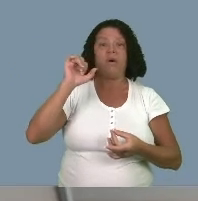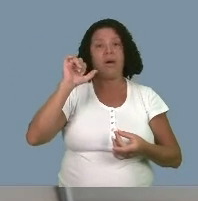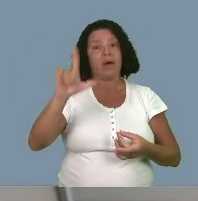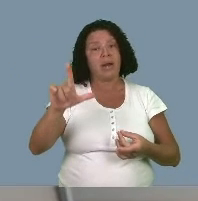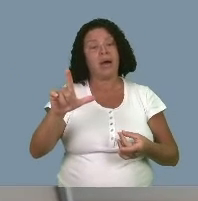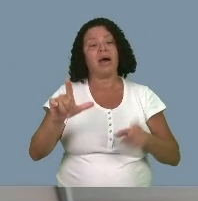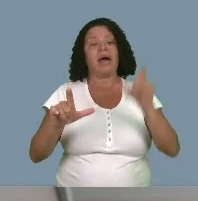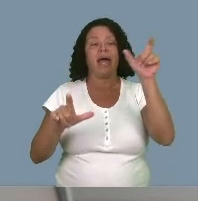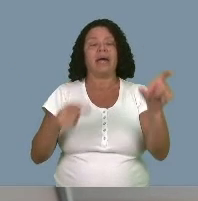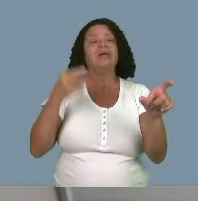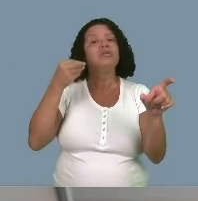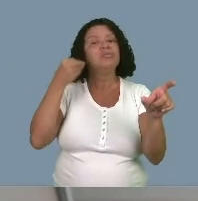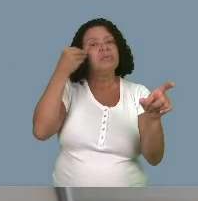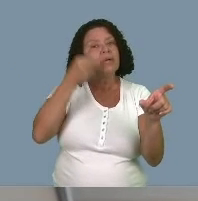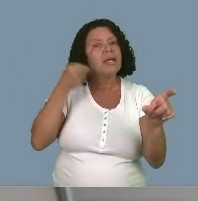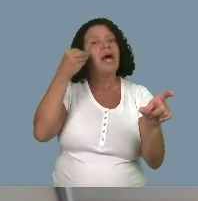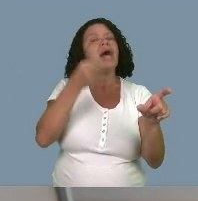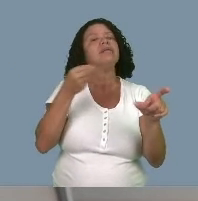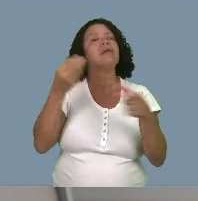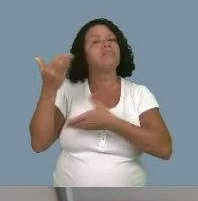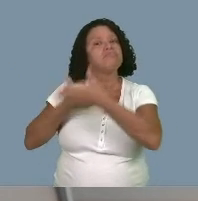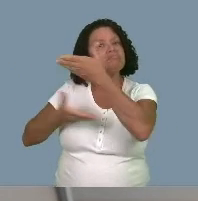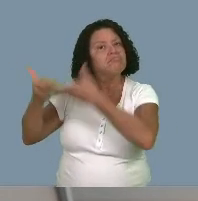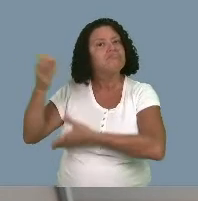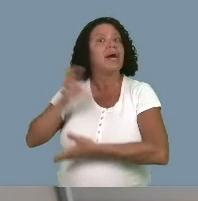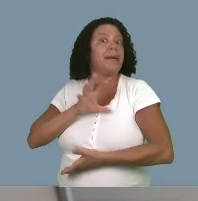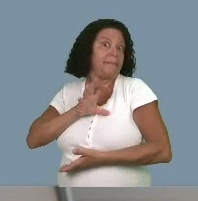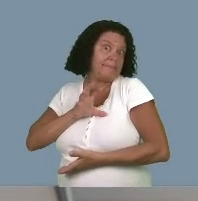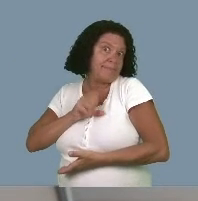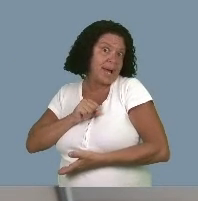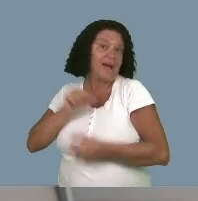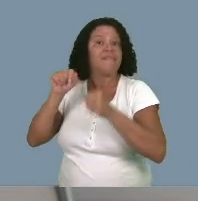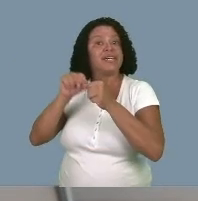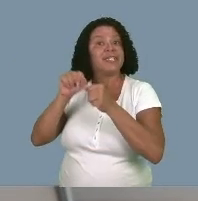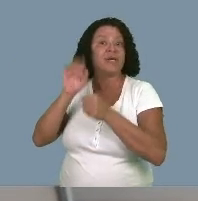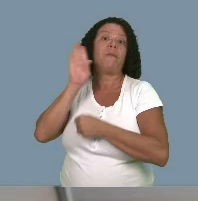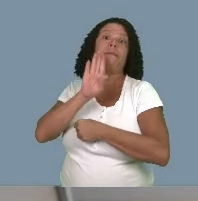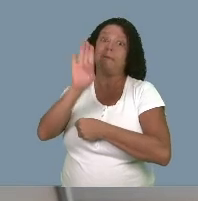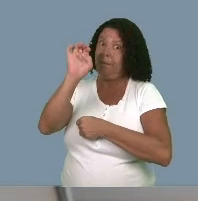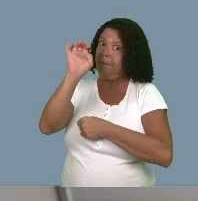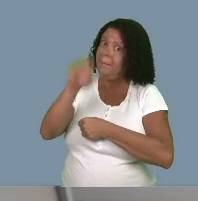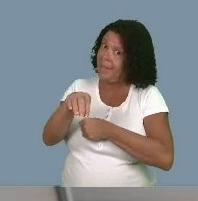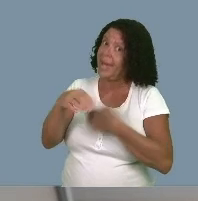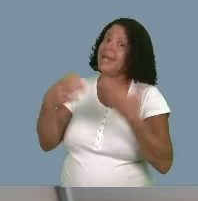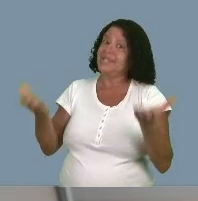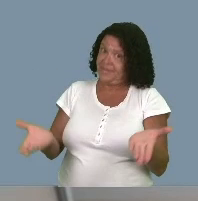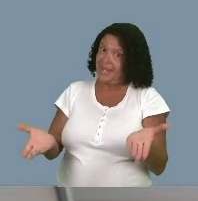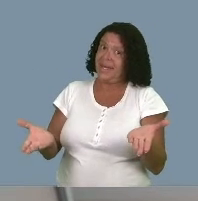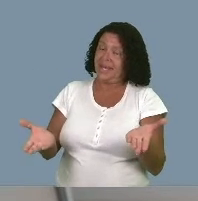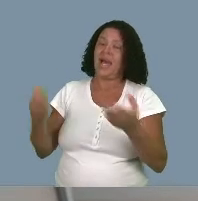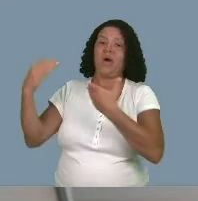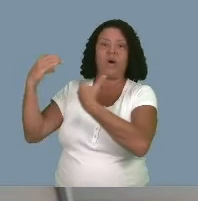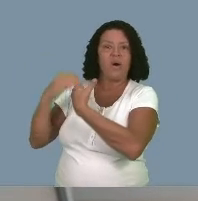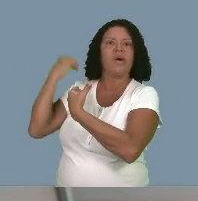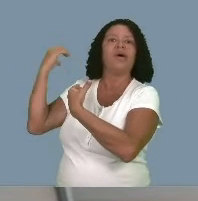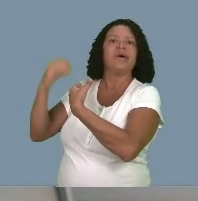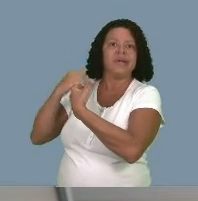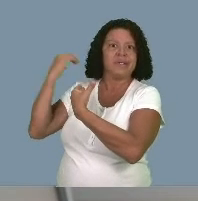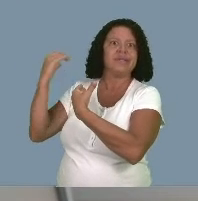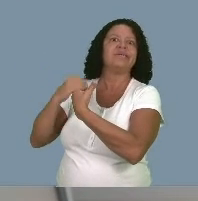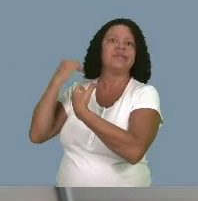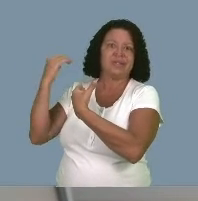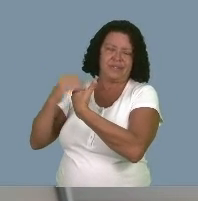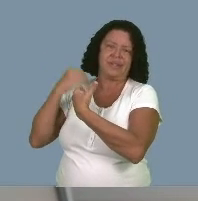pudesse experimentar, se relacionar, amar, fazer o bem, né, tudo aquilo que nos é orientado, que foi trazido